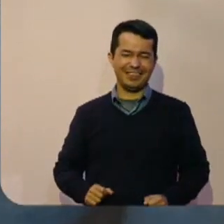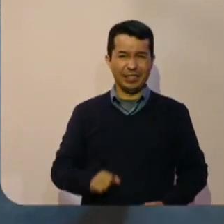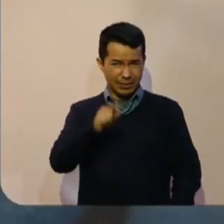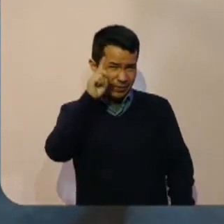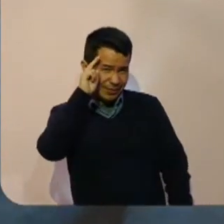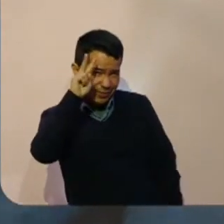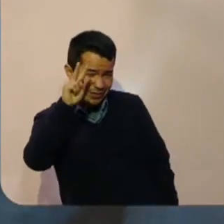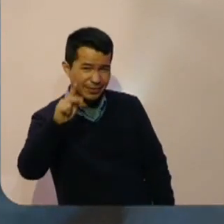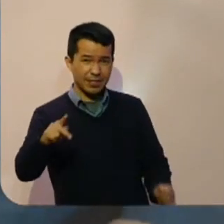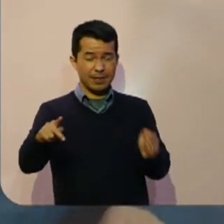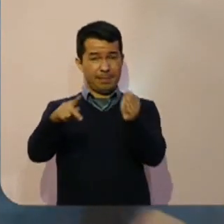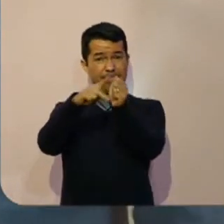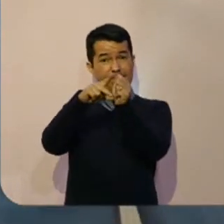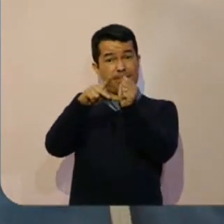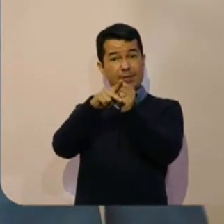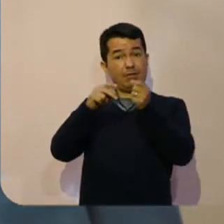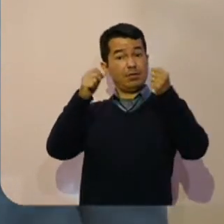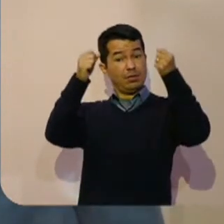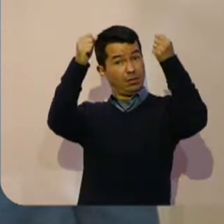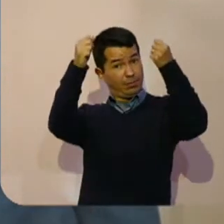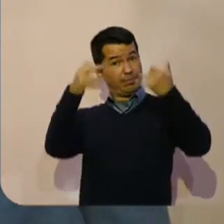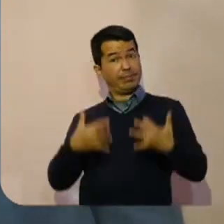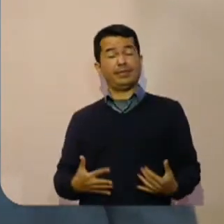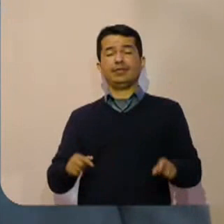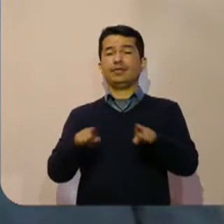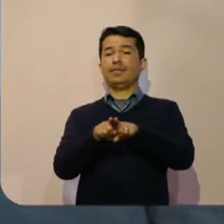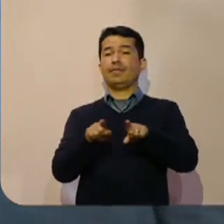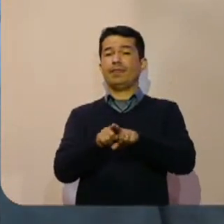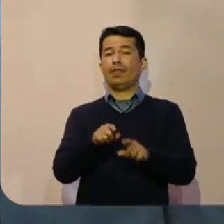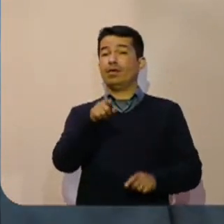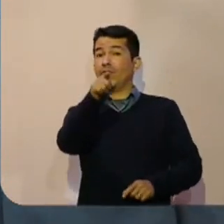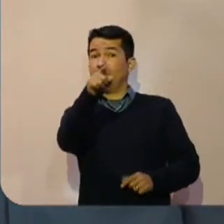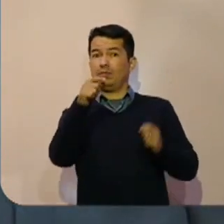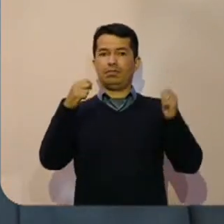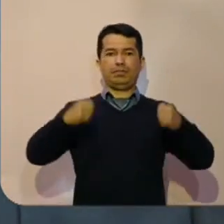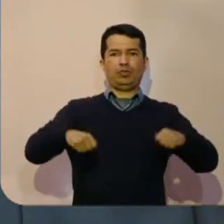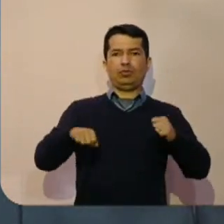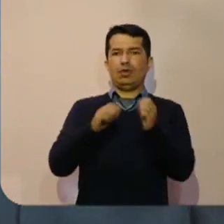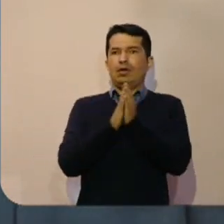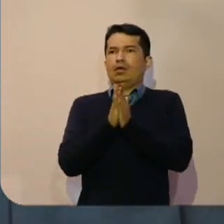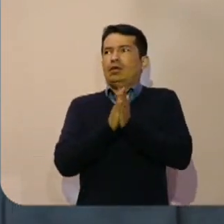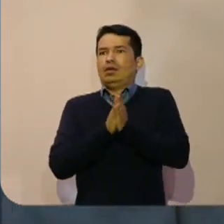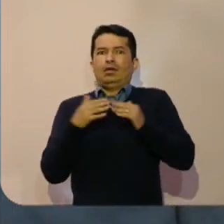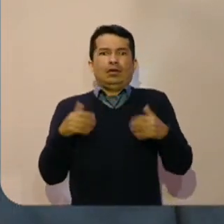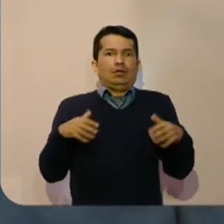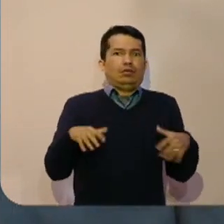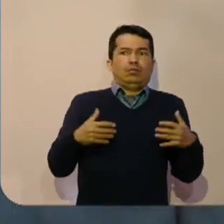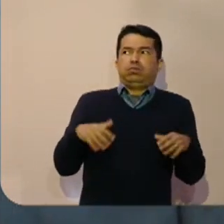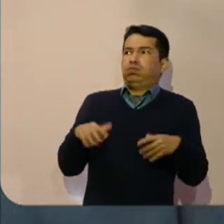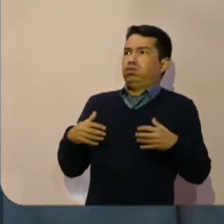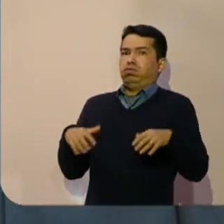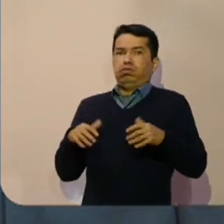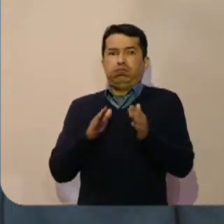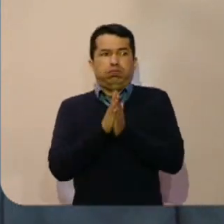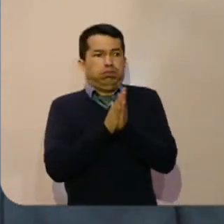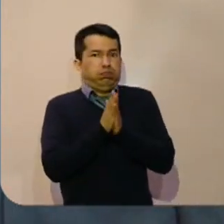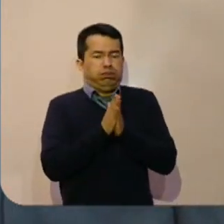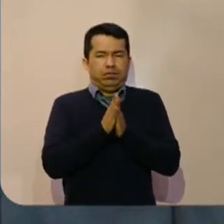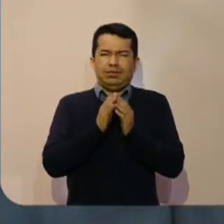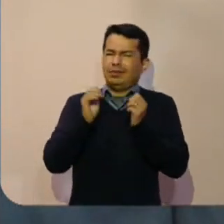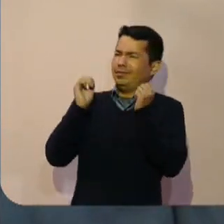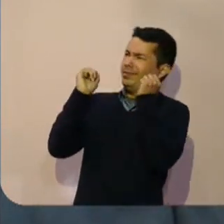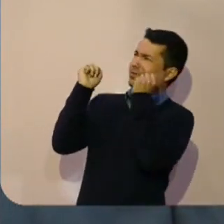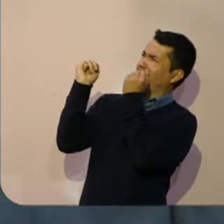Ele disse assim, lancem sobre ele toda a sua ansiedade, porque ele